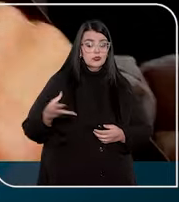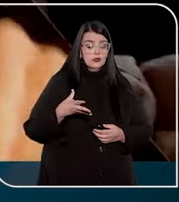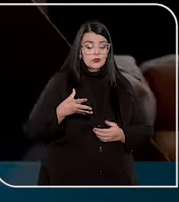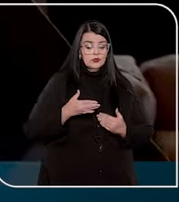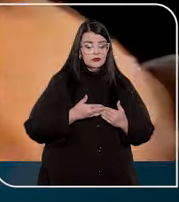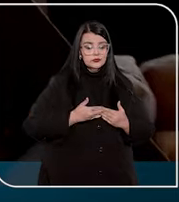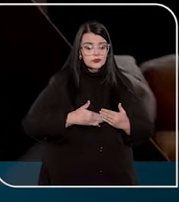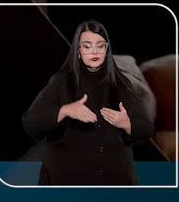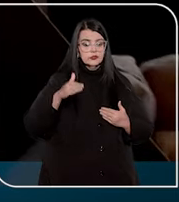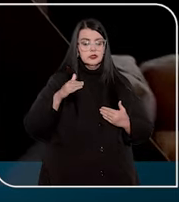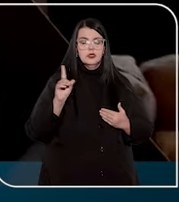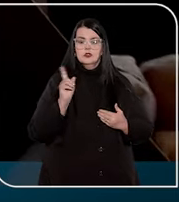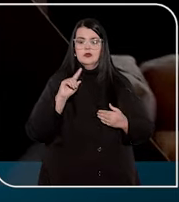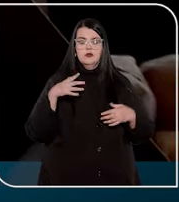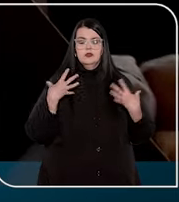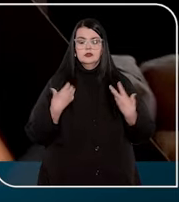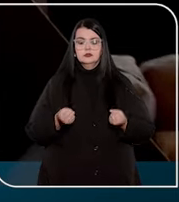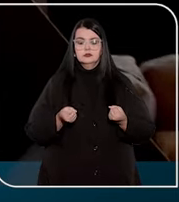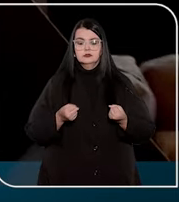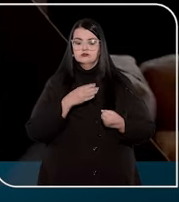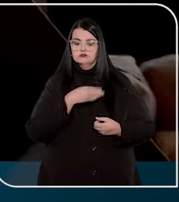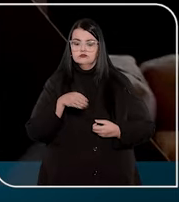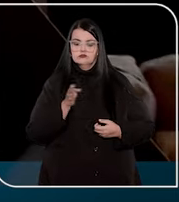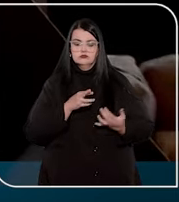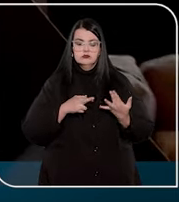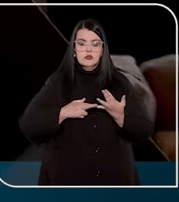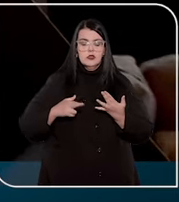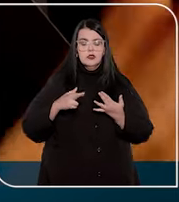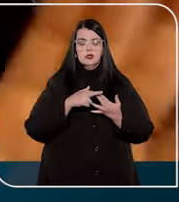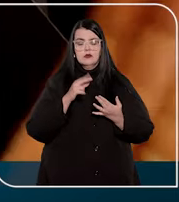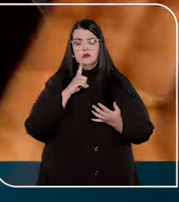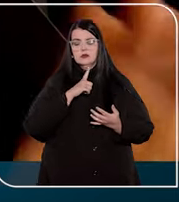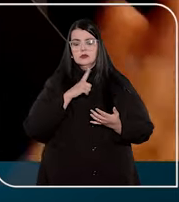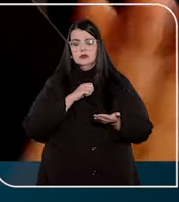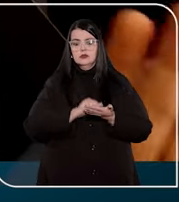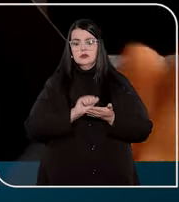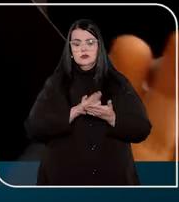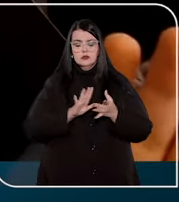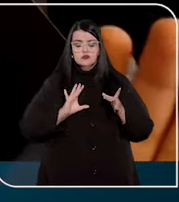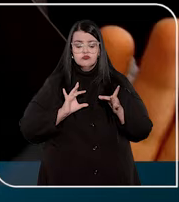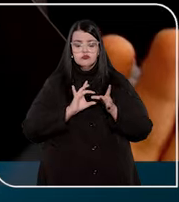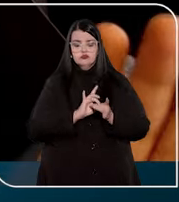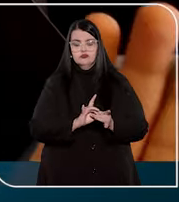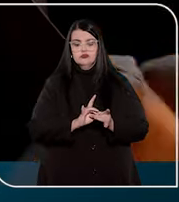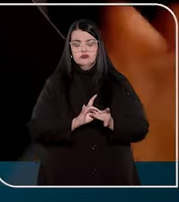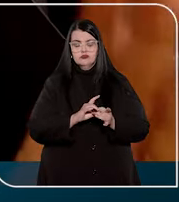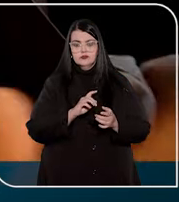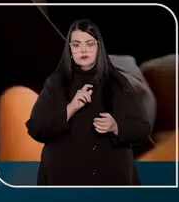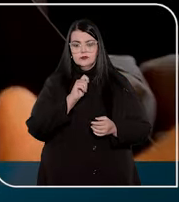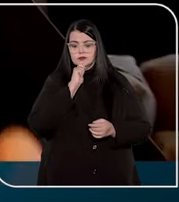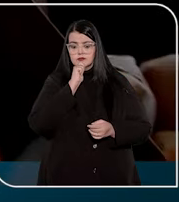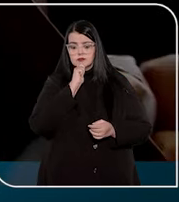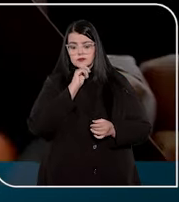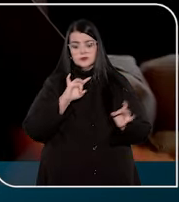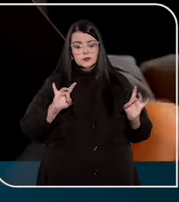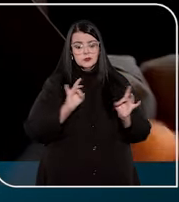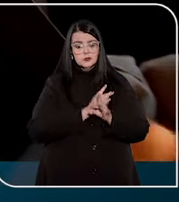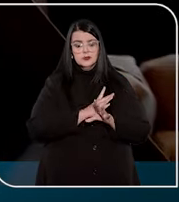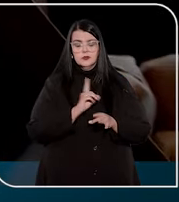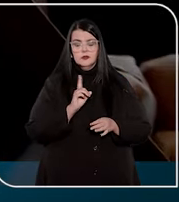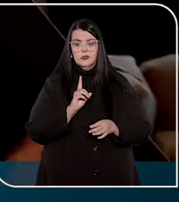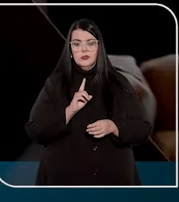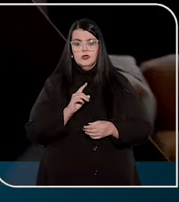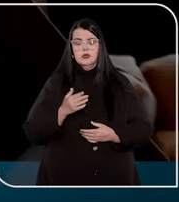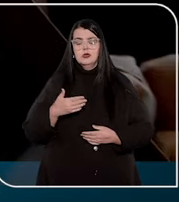que é apenas negado o seguimento ao recurso. Essa hipótese que veio aí está ainda se consolidando no nosso ordenamento. Tem o quê? O Diogo